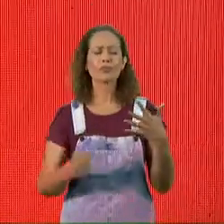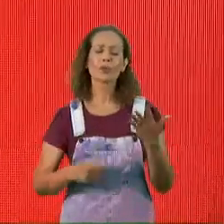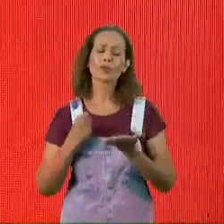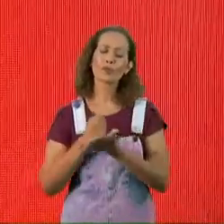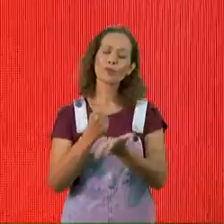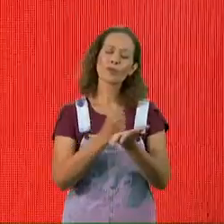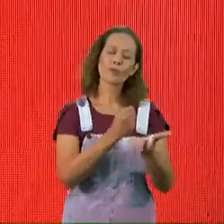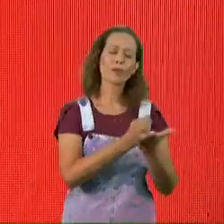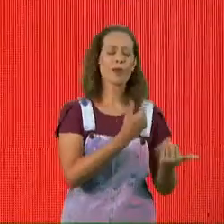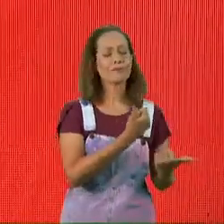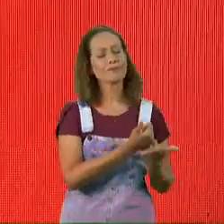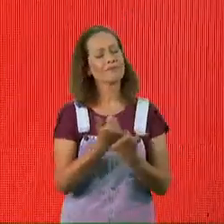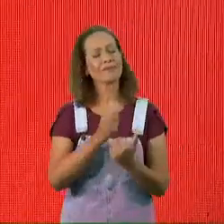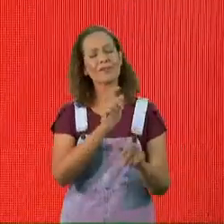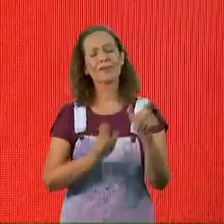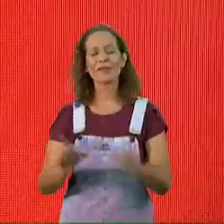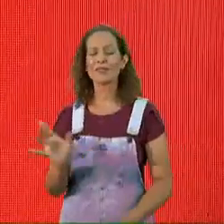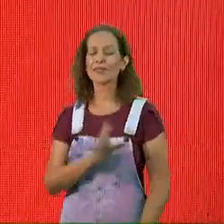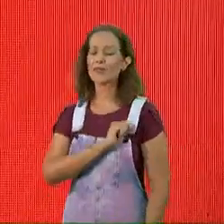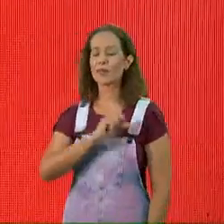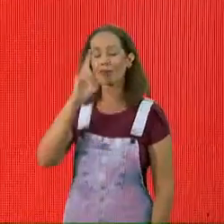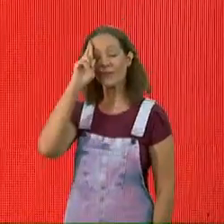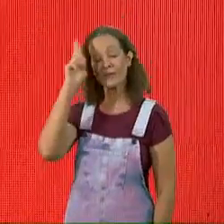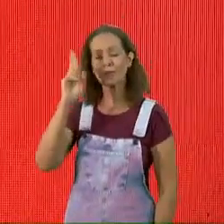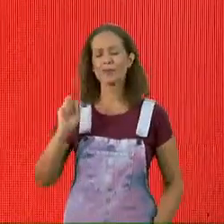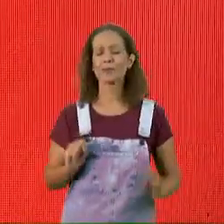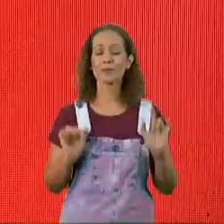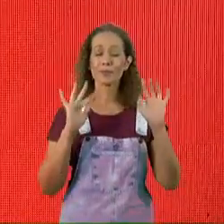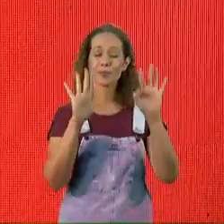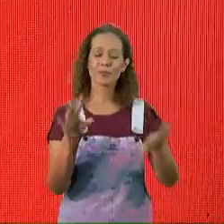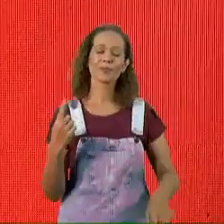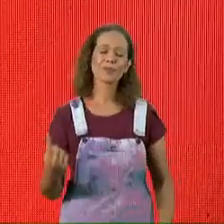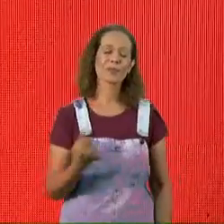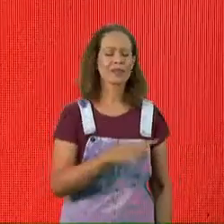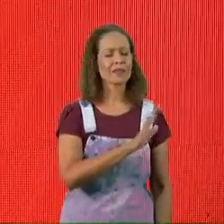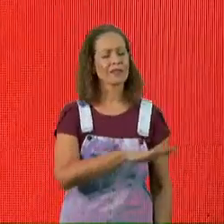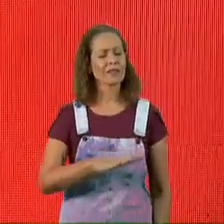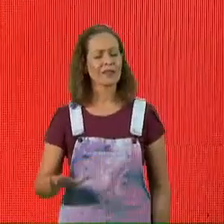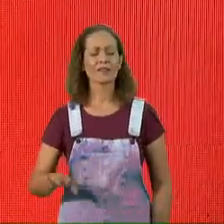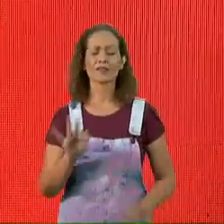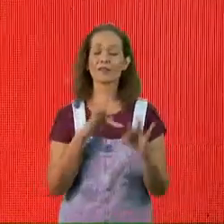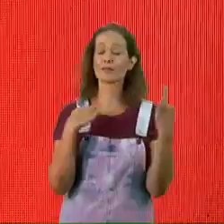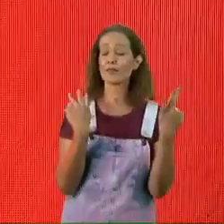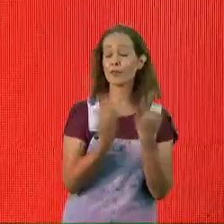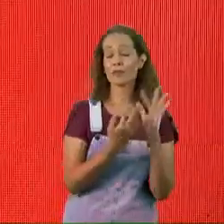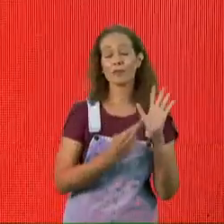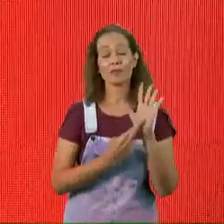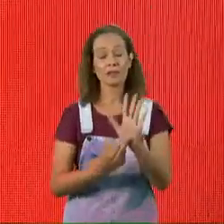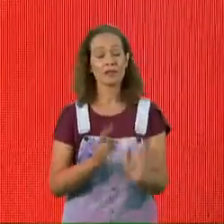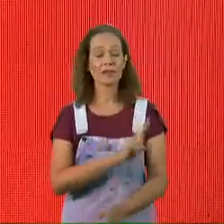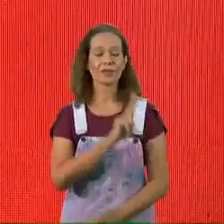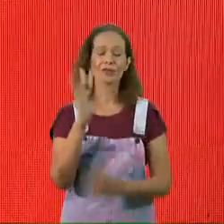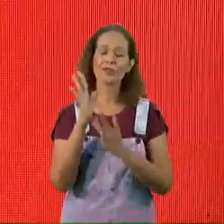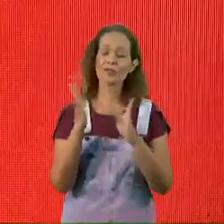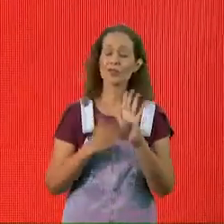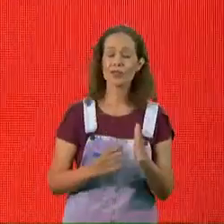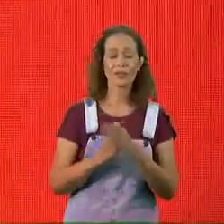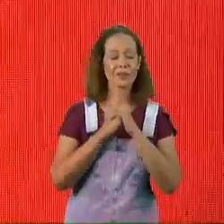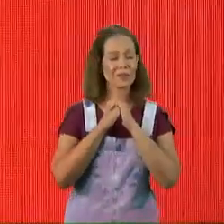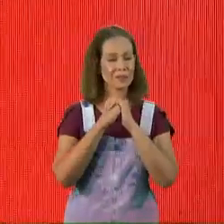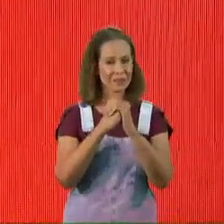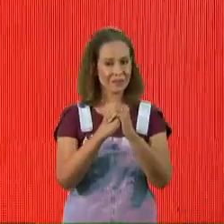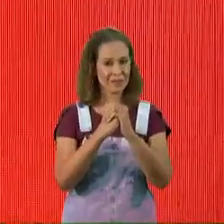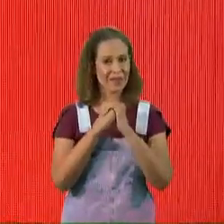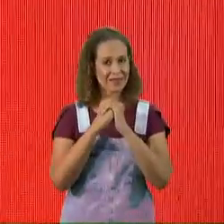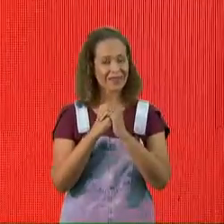bem daqueles que amam ao Senhor. Nós abençoamos, ó Pai, cada criança, cada lar agora aqui representado, no nome de Jesus.